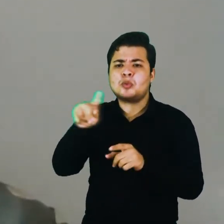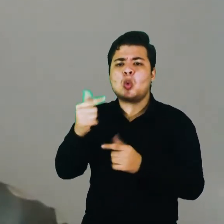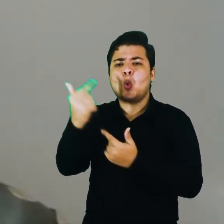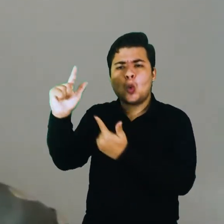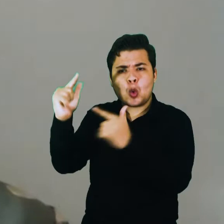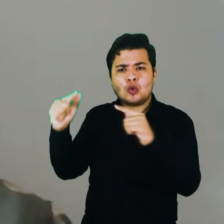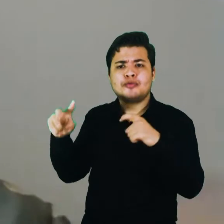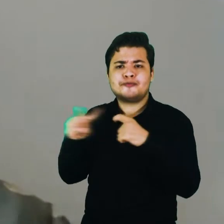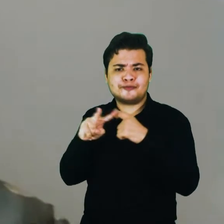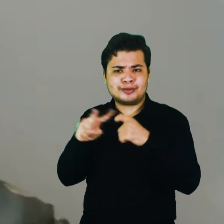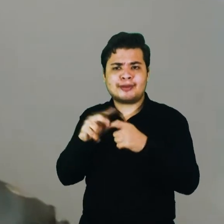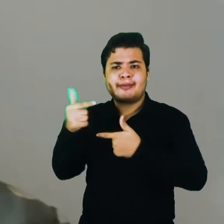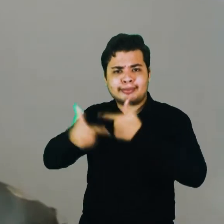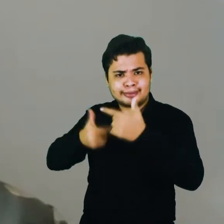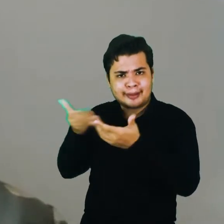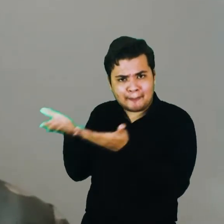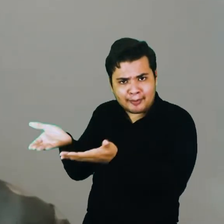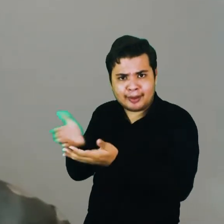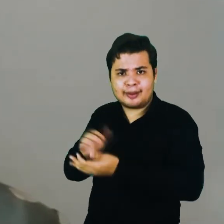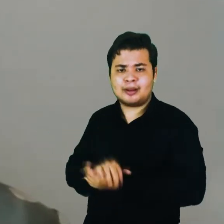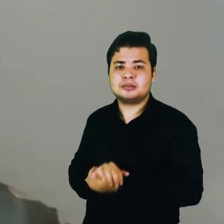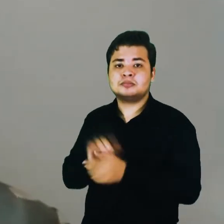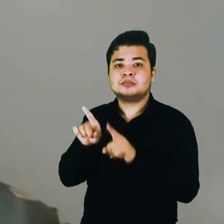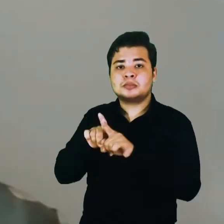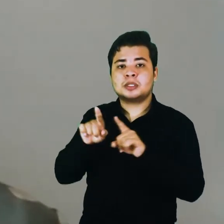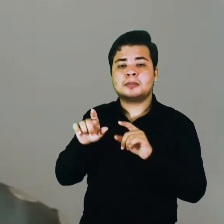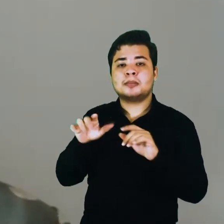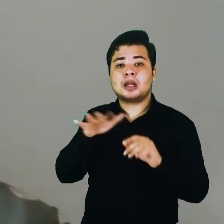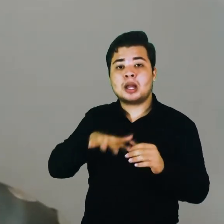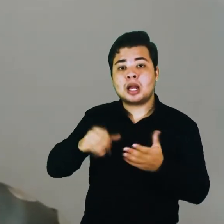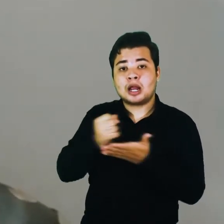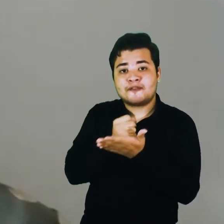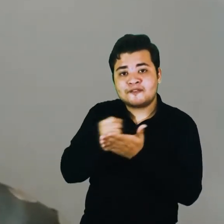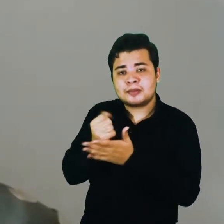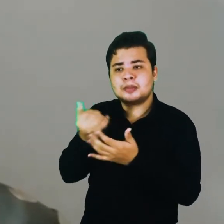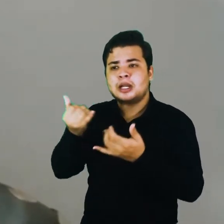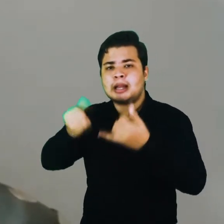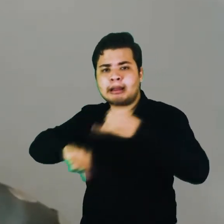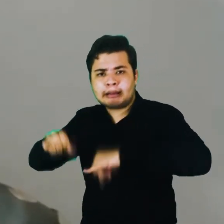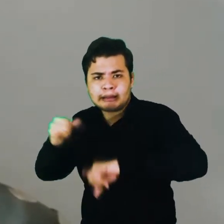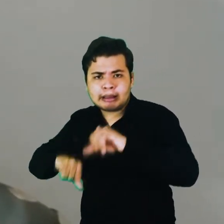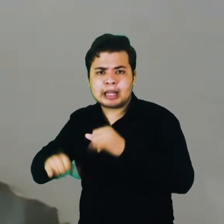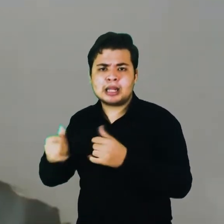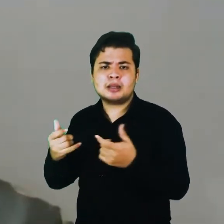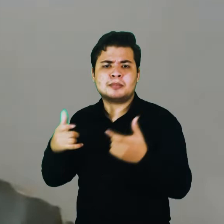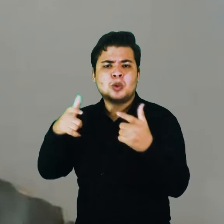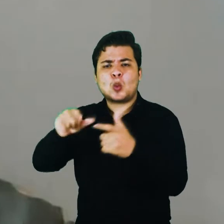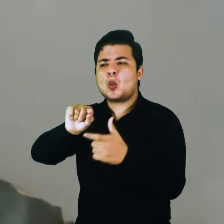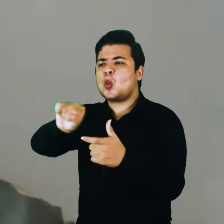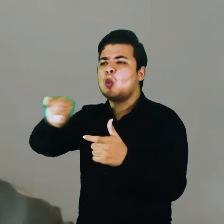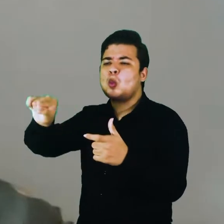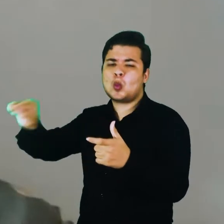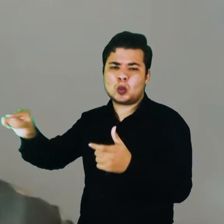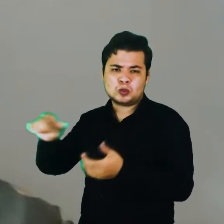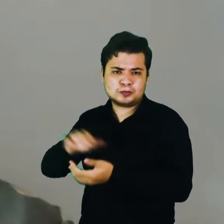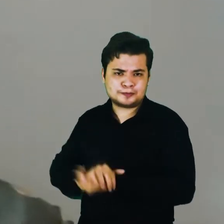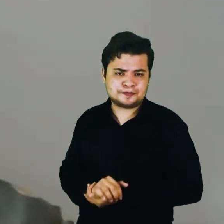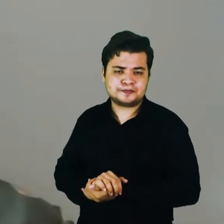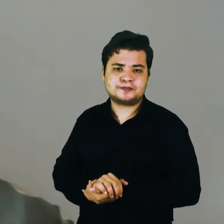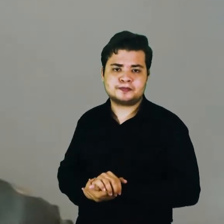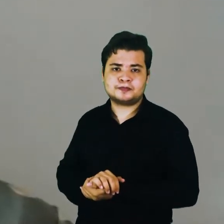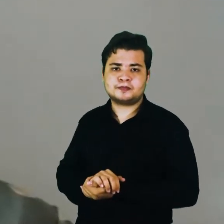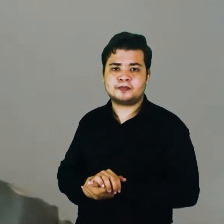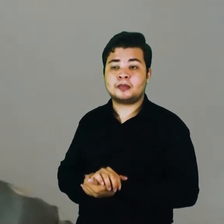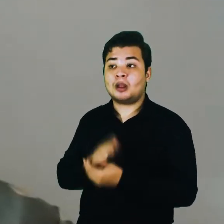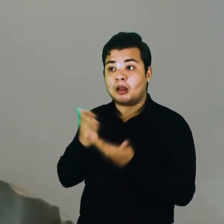professores que trabalham com herbário, tem outros na escola de farmácia, na escola de química, em diferentes locais. E o